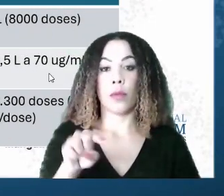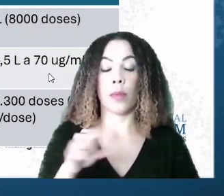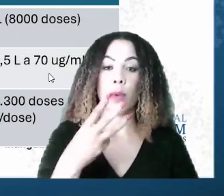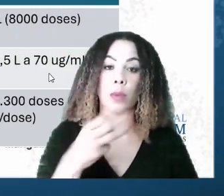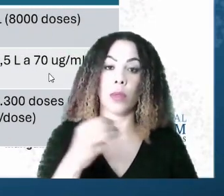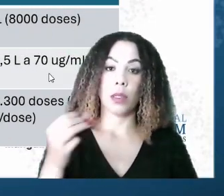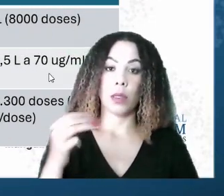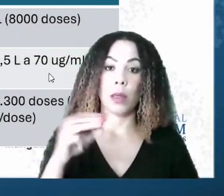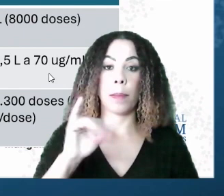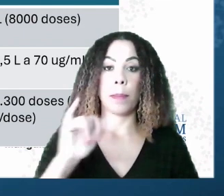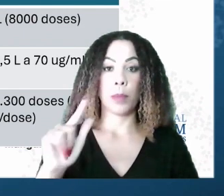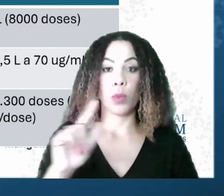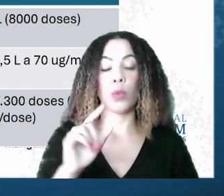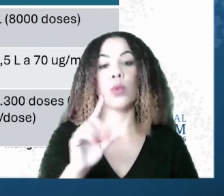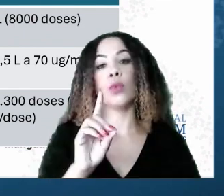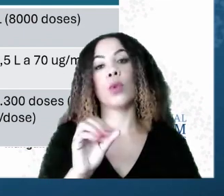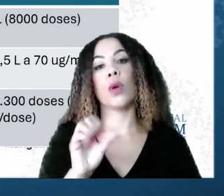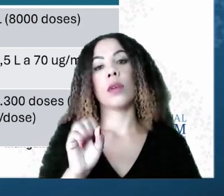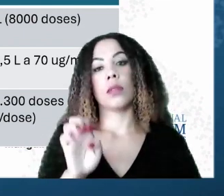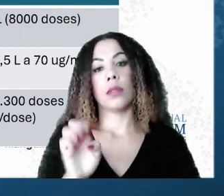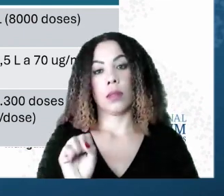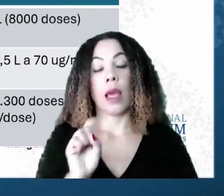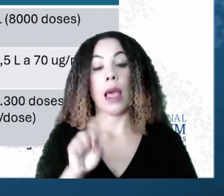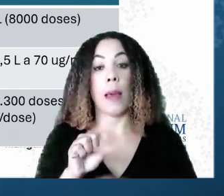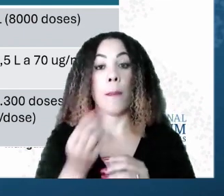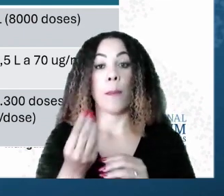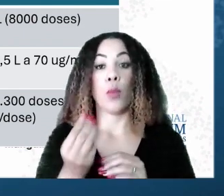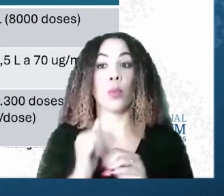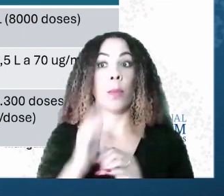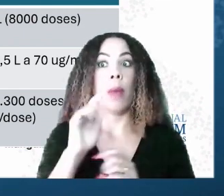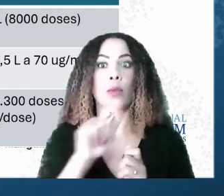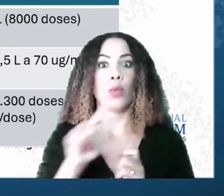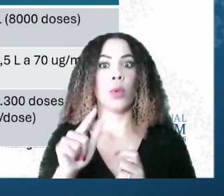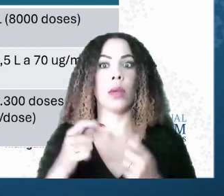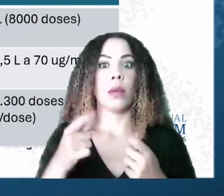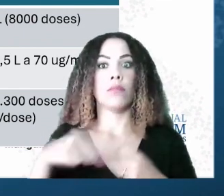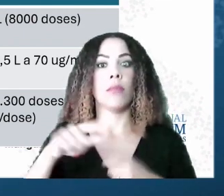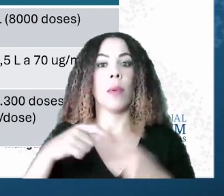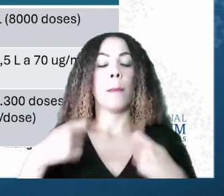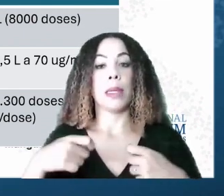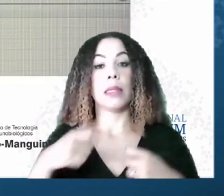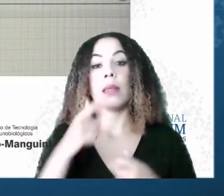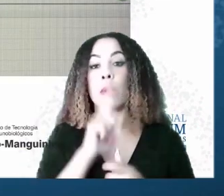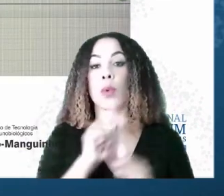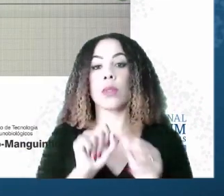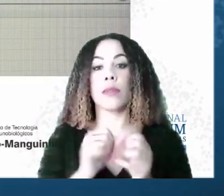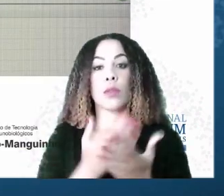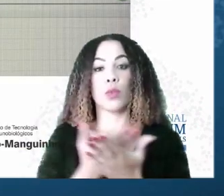39.300 doses, que é muito mais do que suficiente para realizar os estudos clínicos.